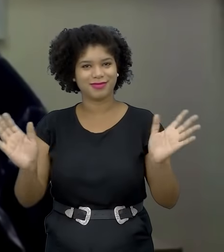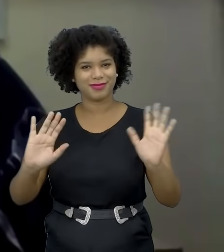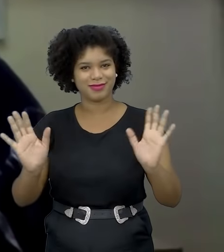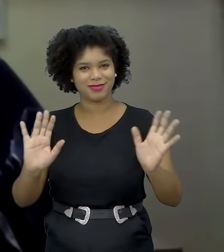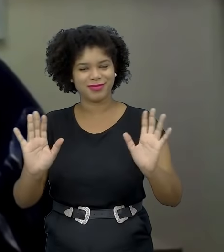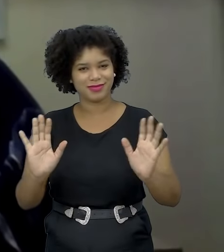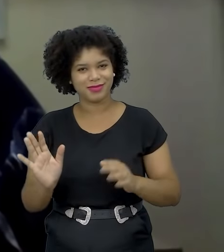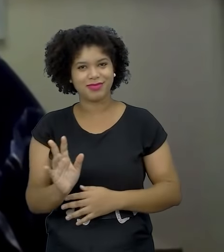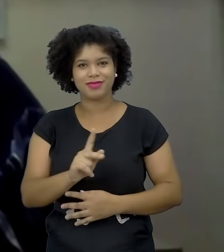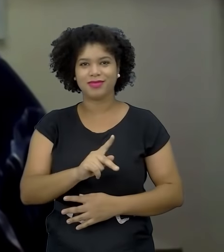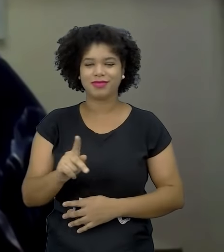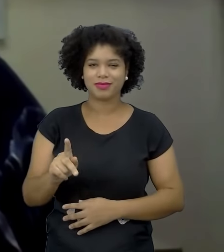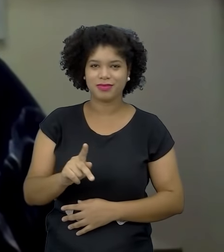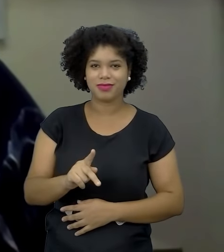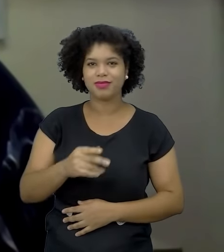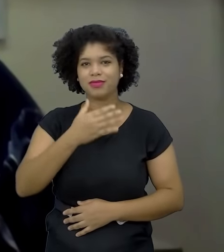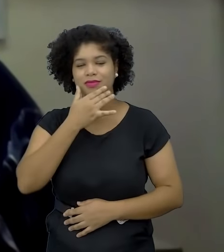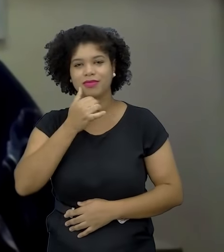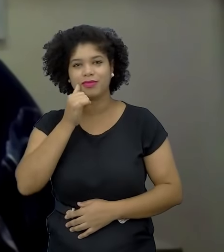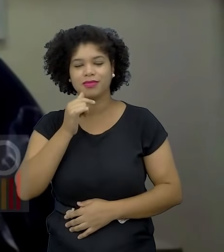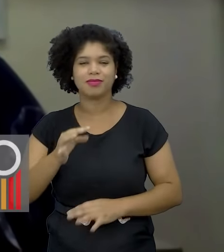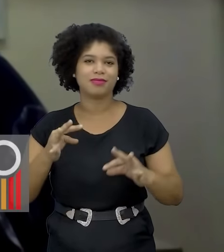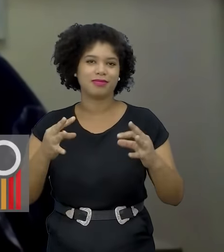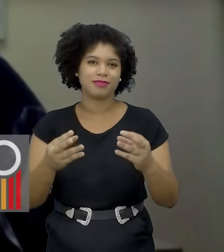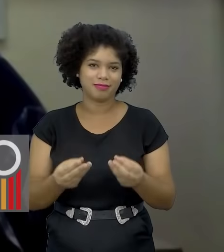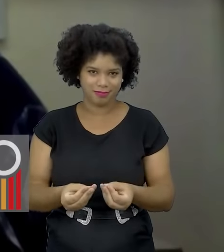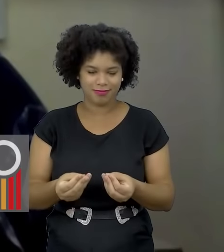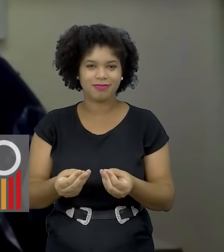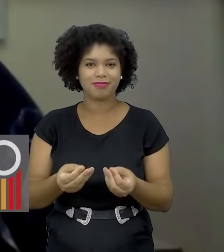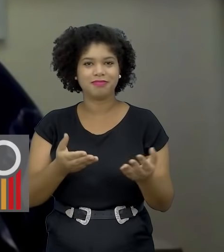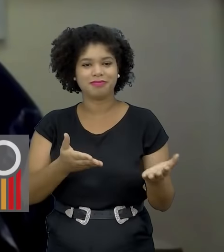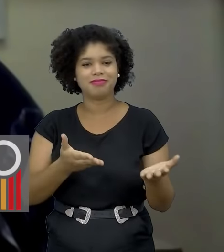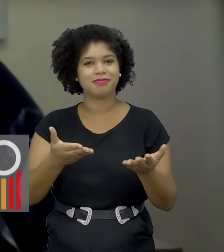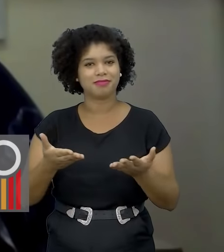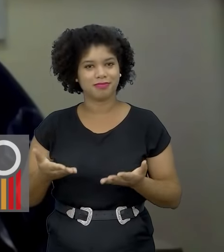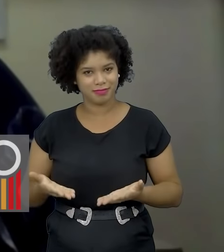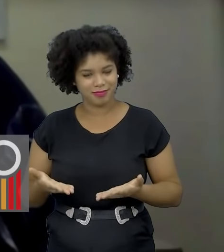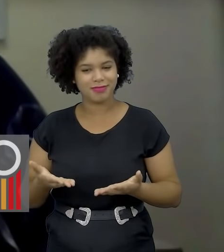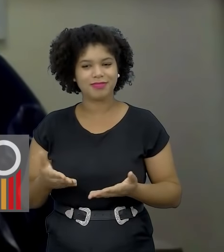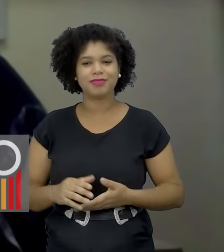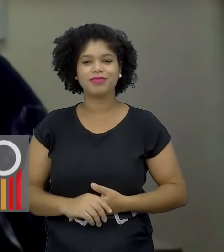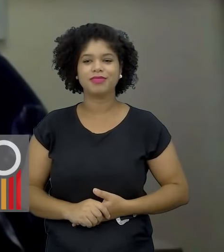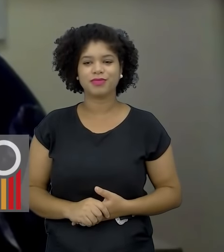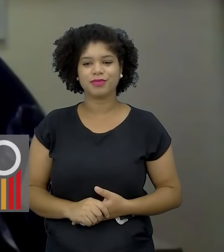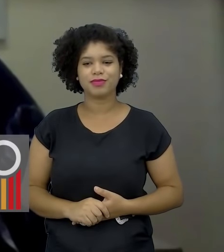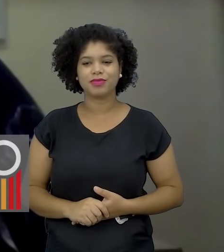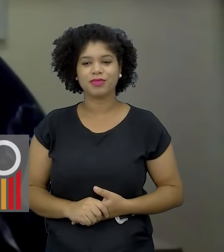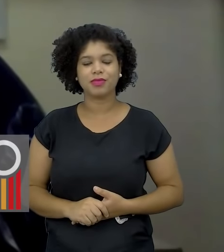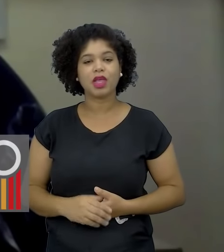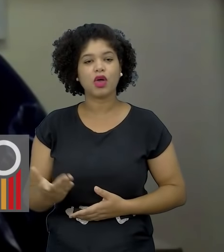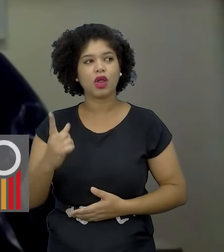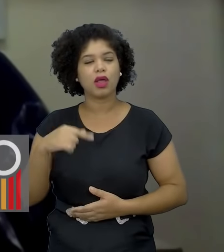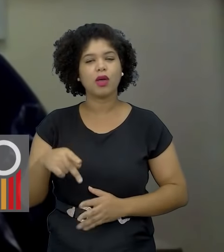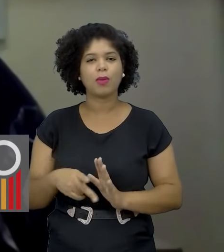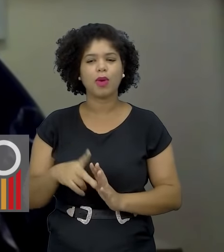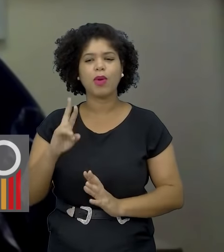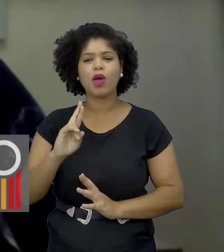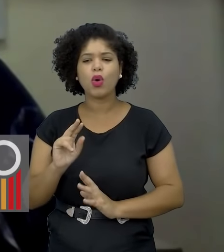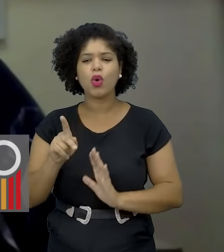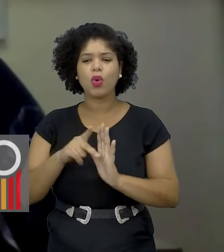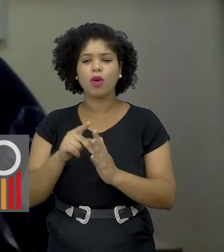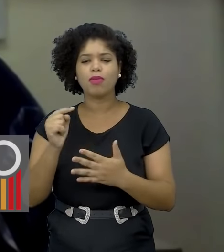Olá, professores, olá, professoras, sejam bem-vindos e bem-vindas ao programa de